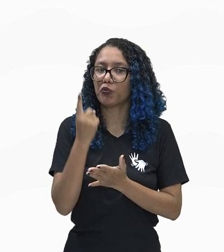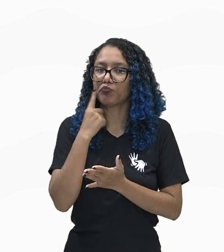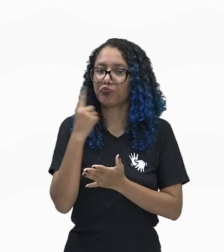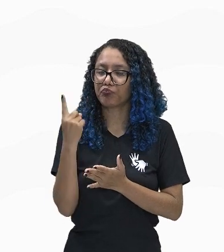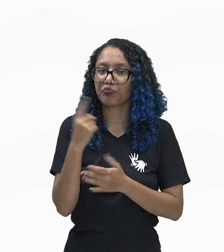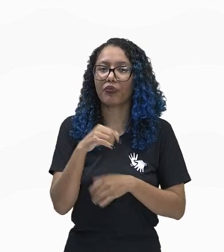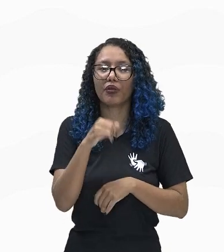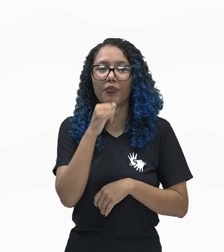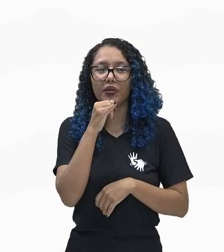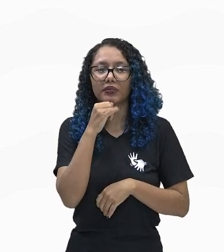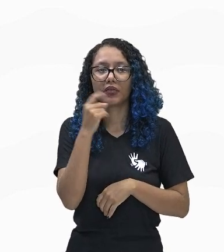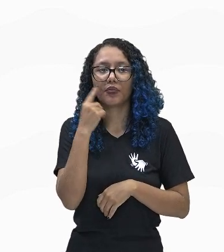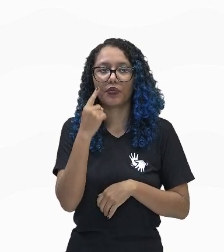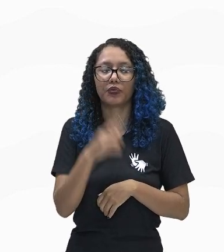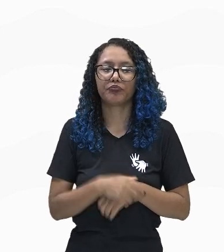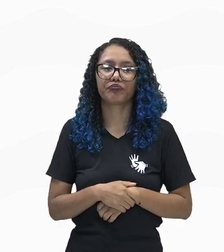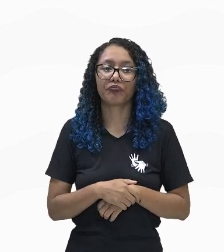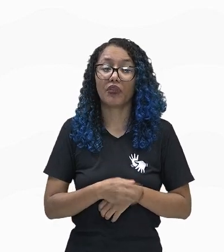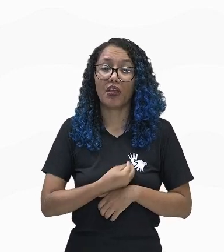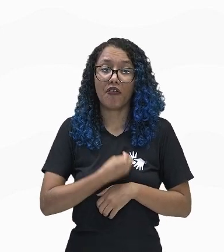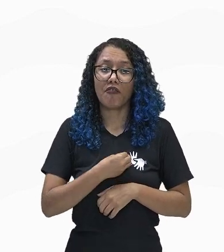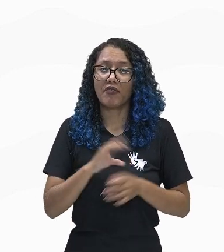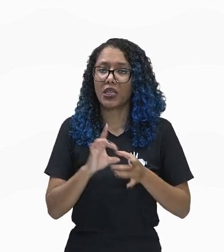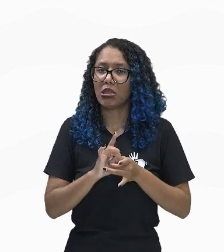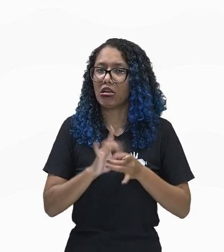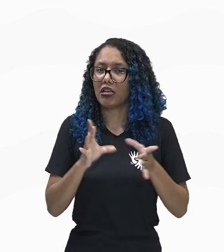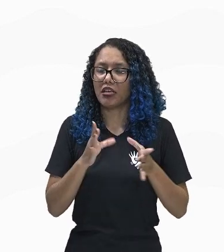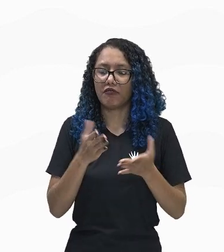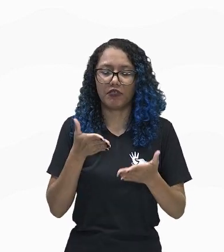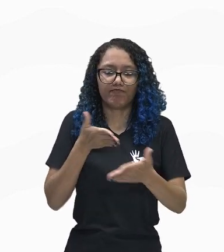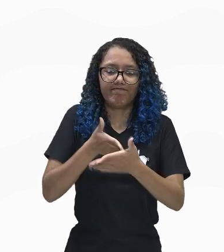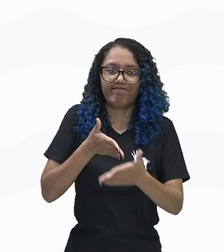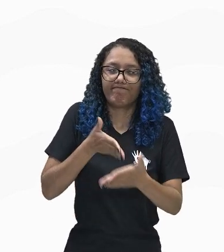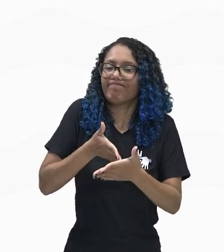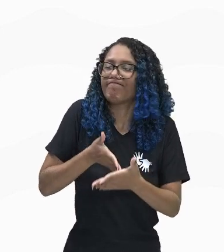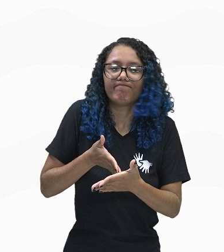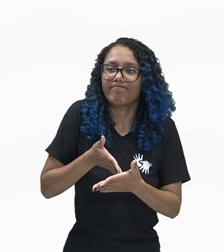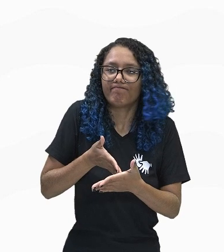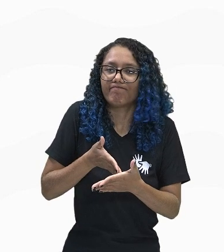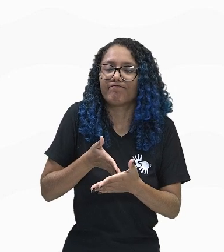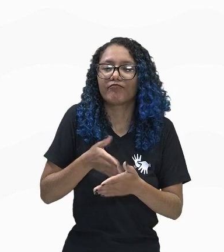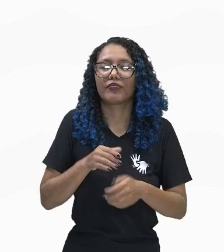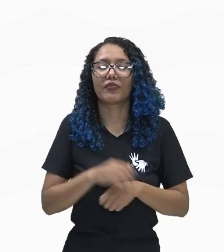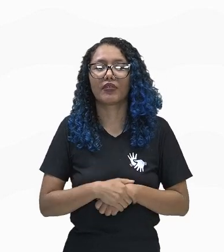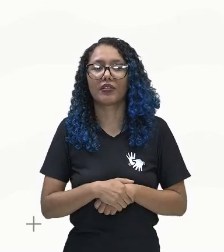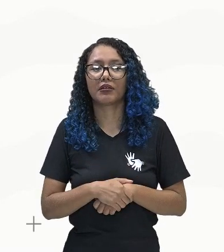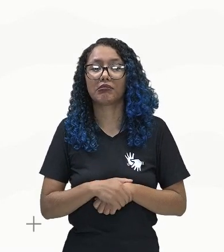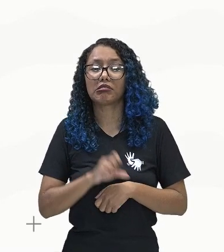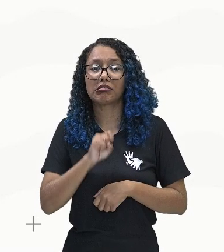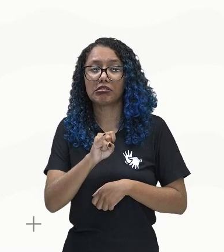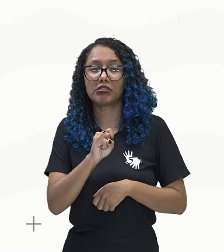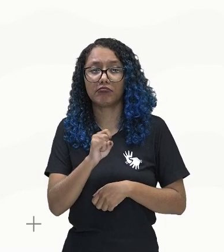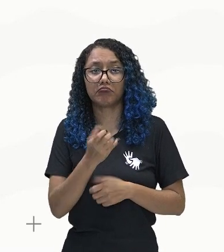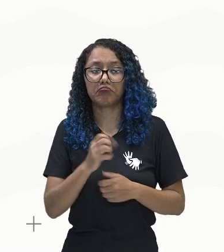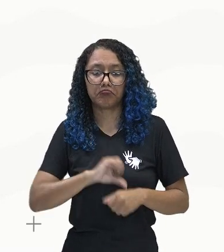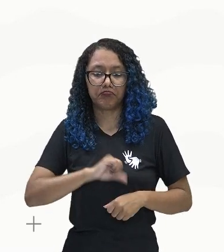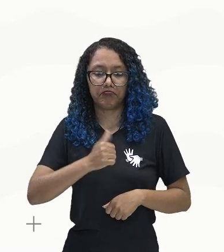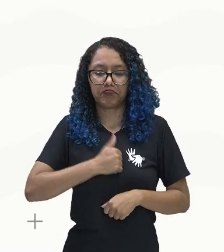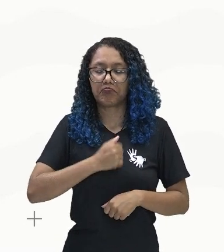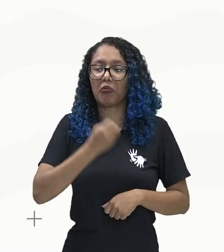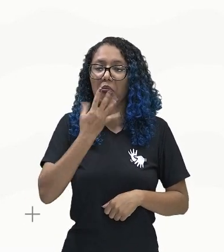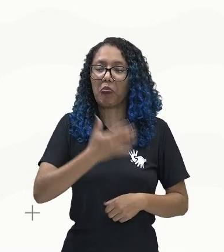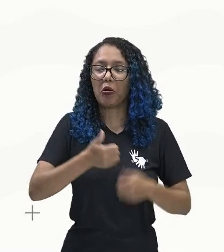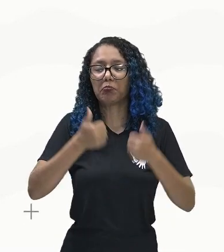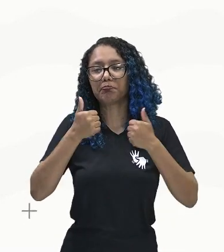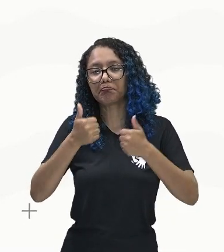Primeiro, viver sem inibições. A pessoa que está com autoestima saudável, ela não tem inibição, ela sabe que ela está bem, que ela